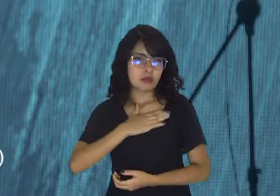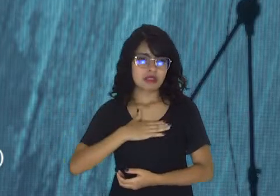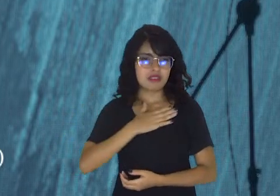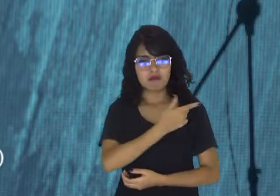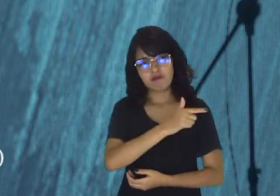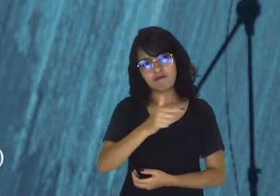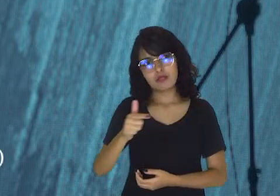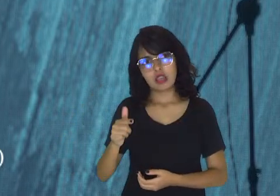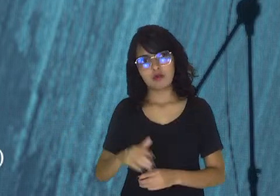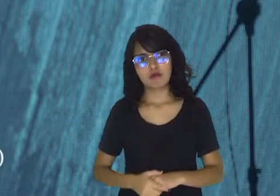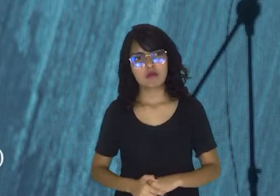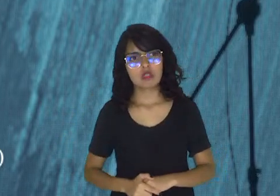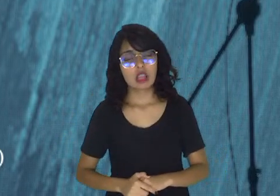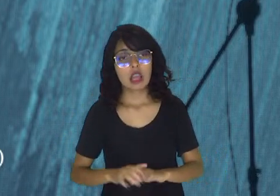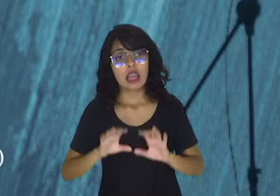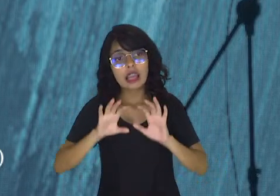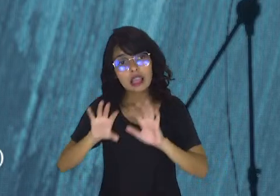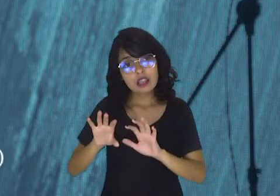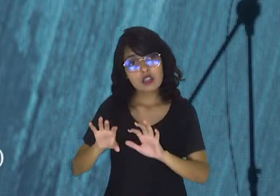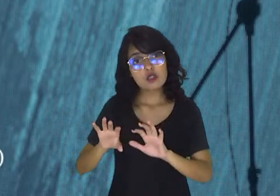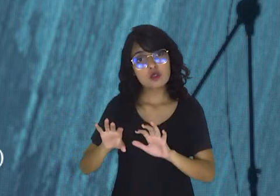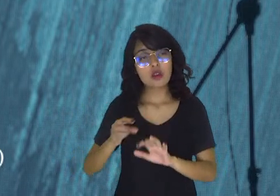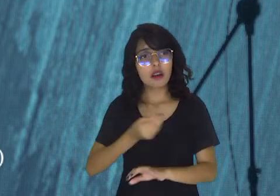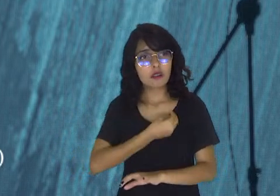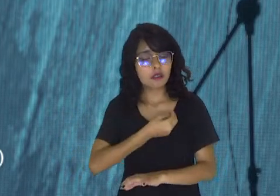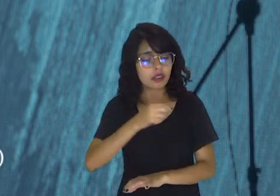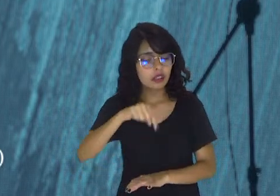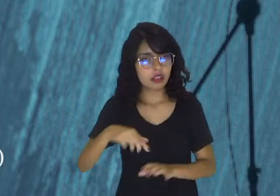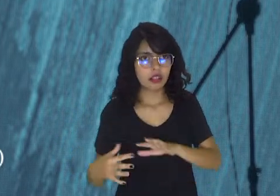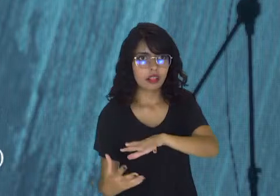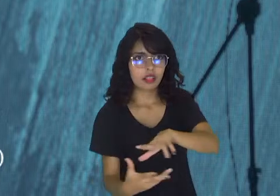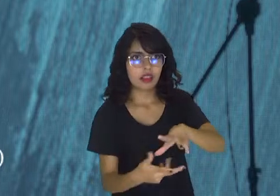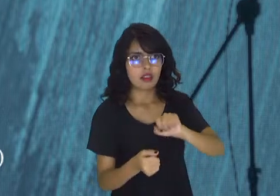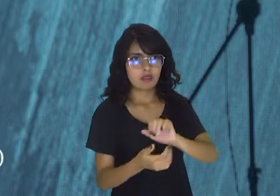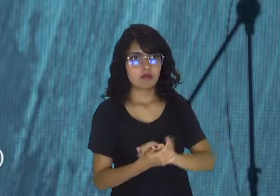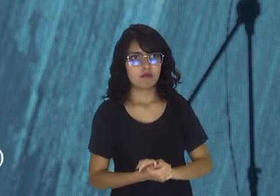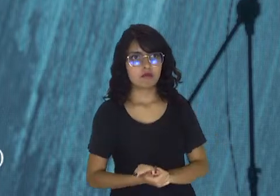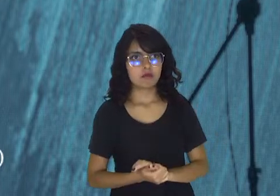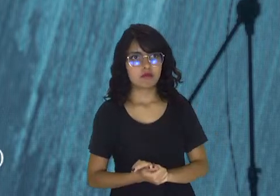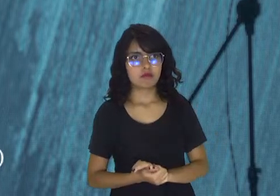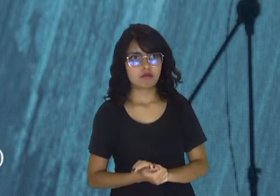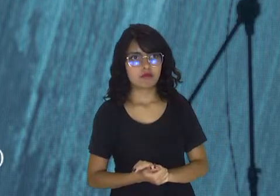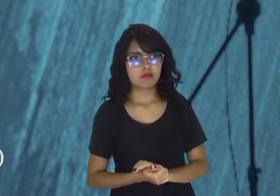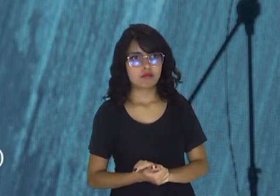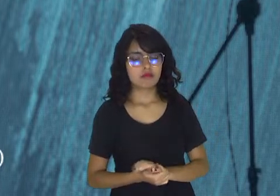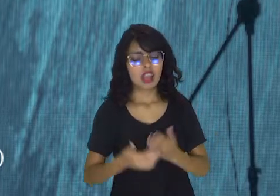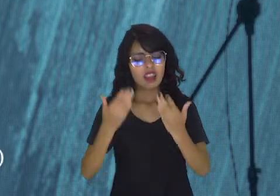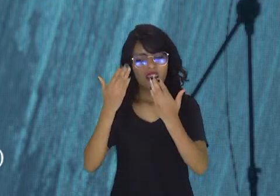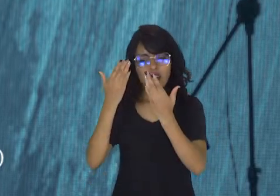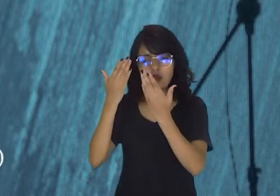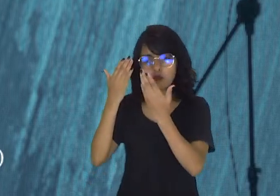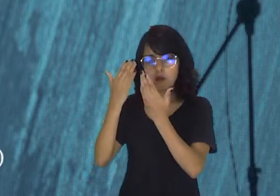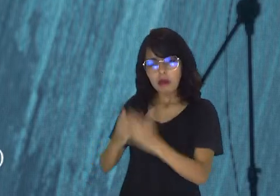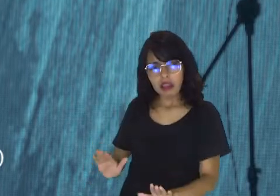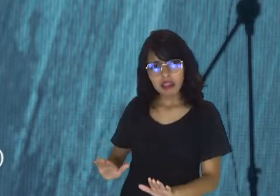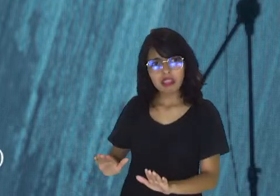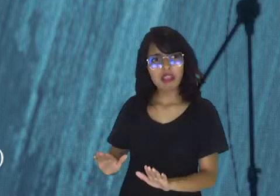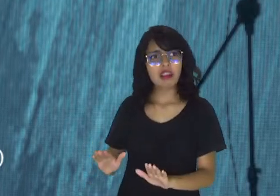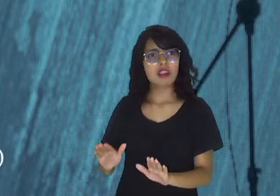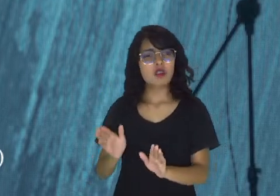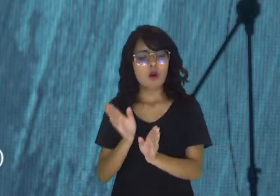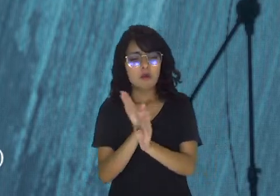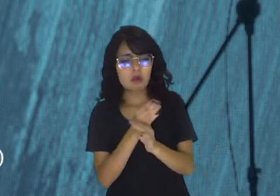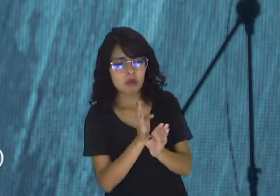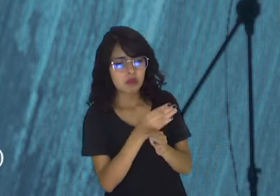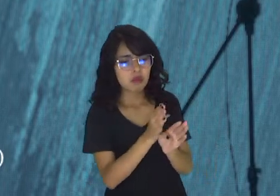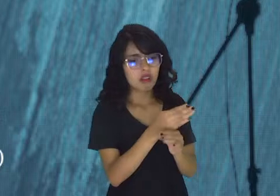terra. O recuo, o retroceder, a desistência, é uma atitude